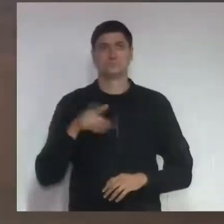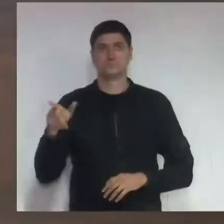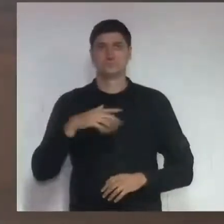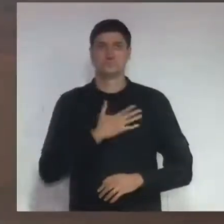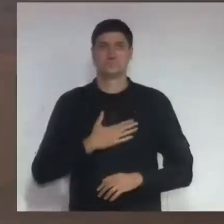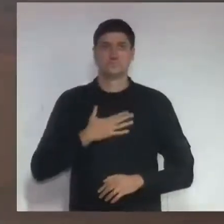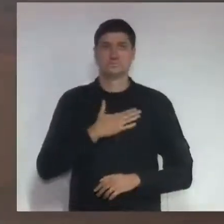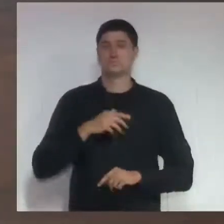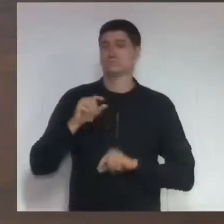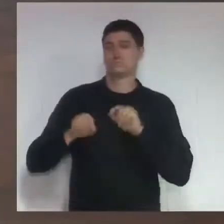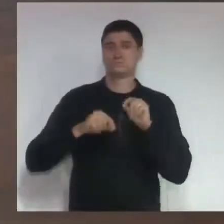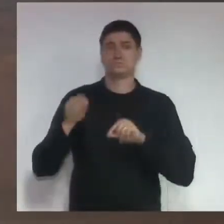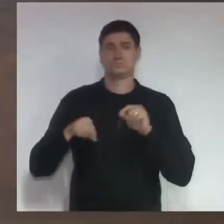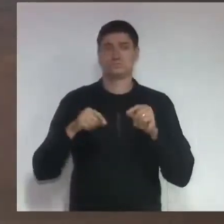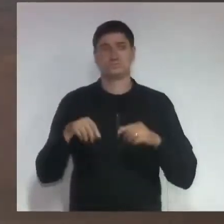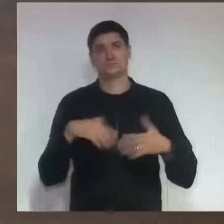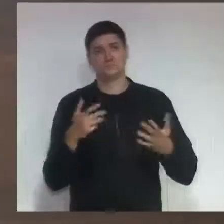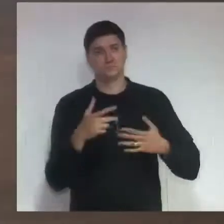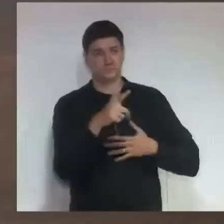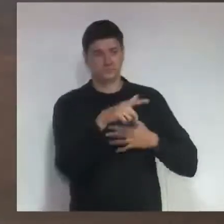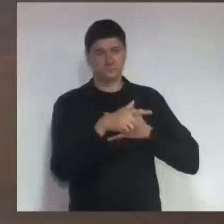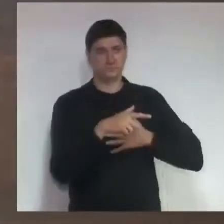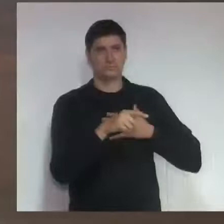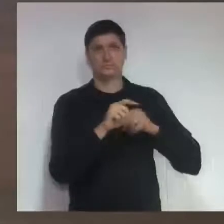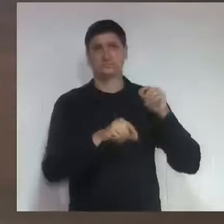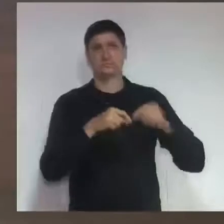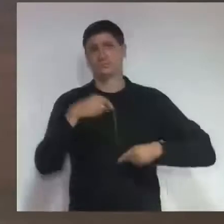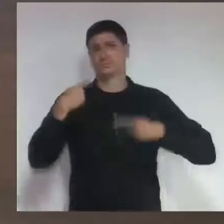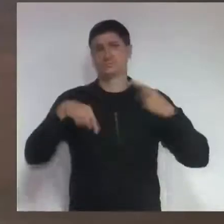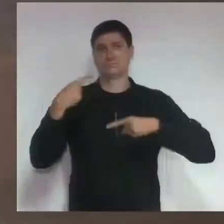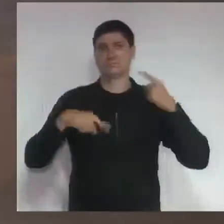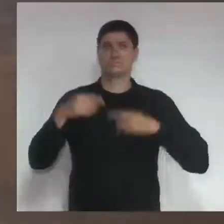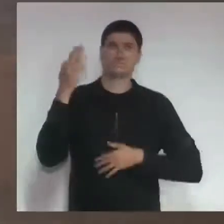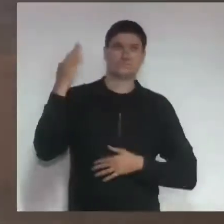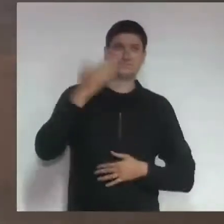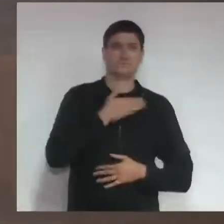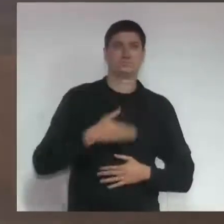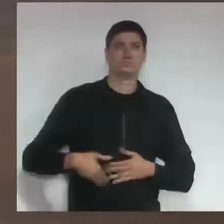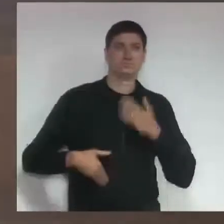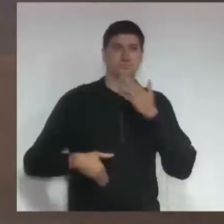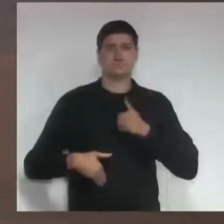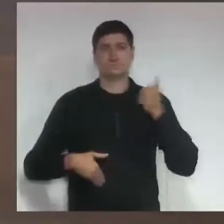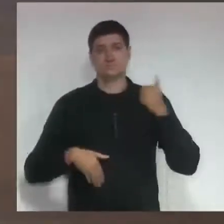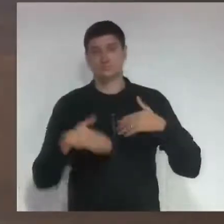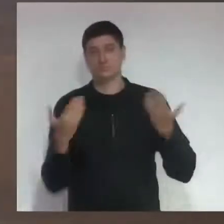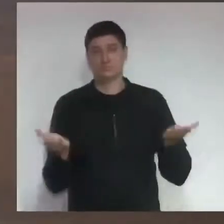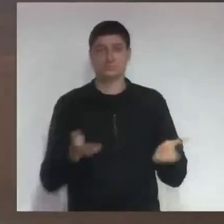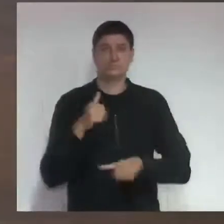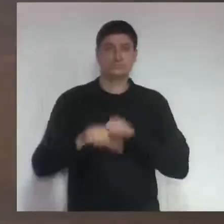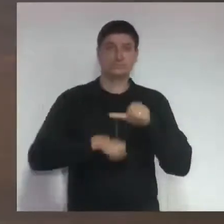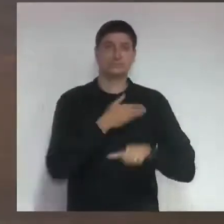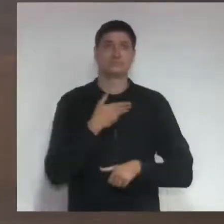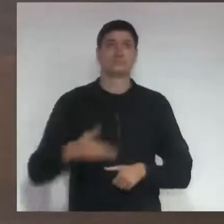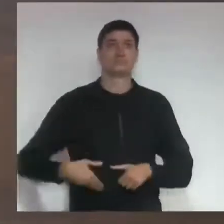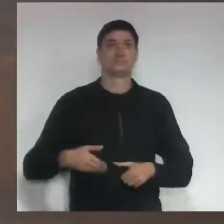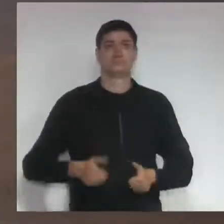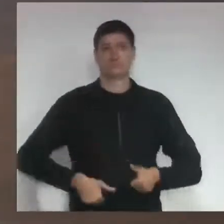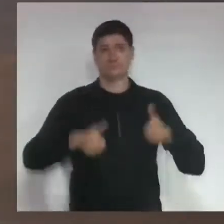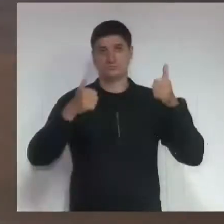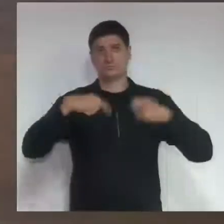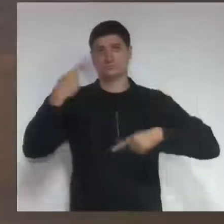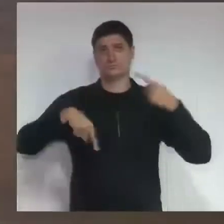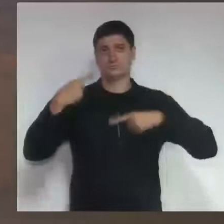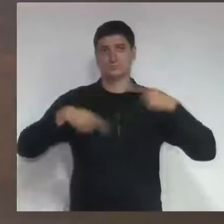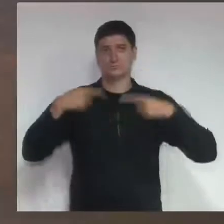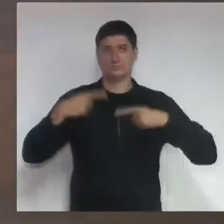uma antiga forma de governar ou uma nova maneira de pensar que a gente perca o